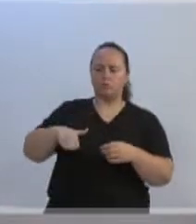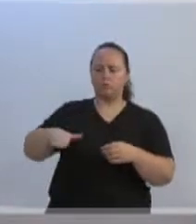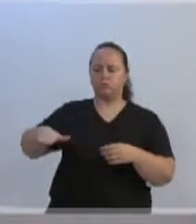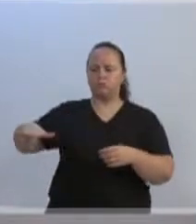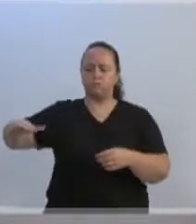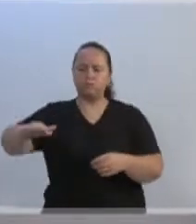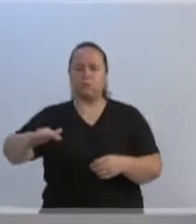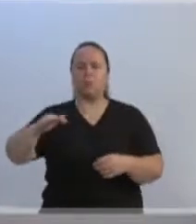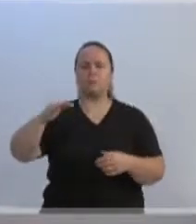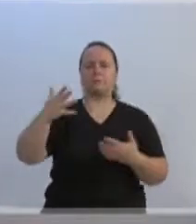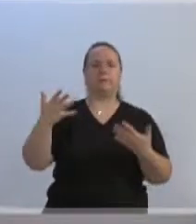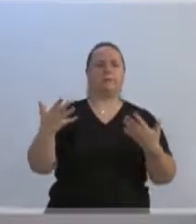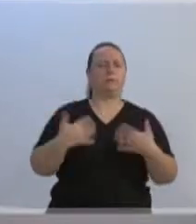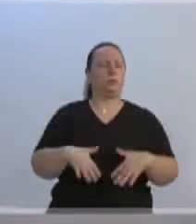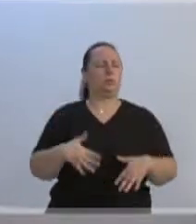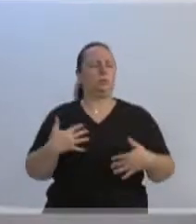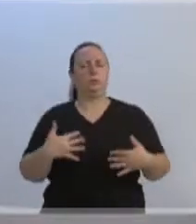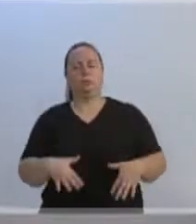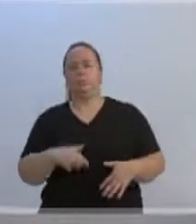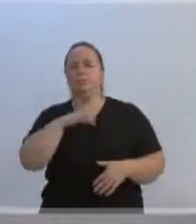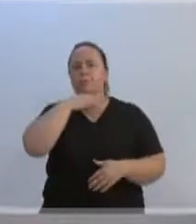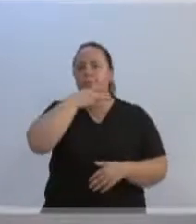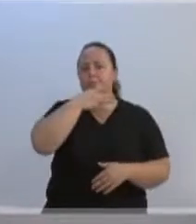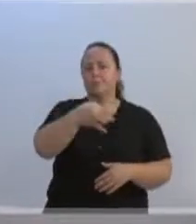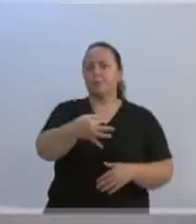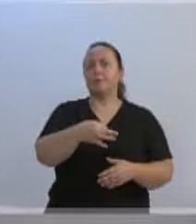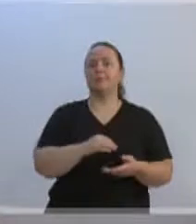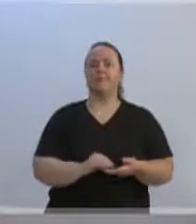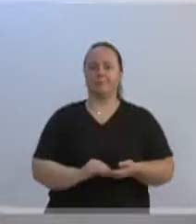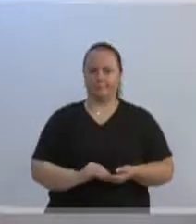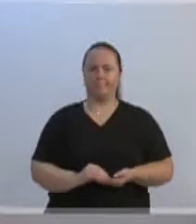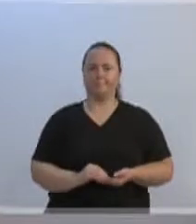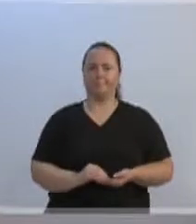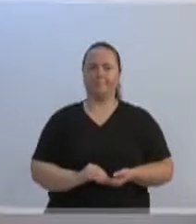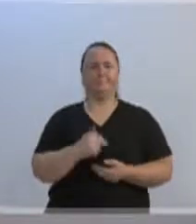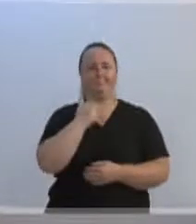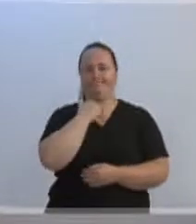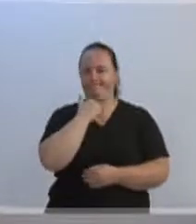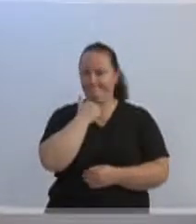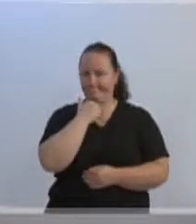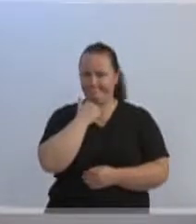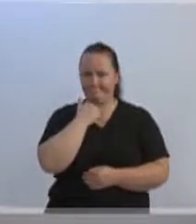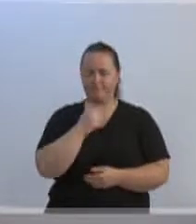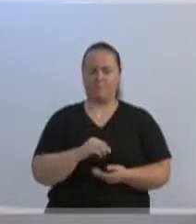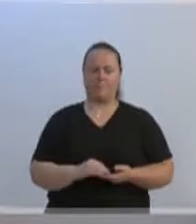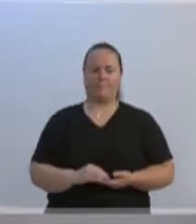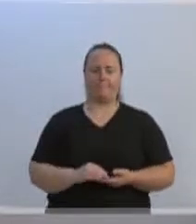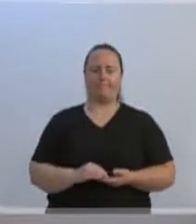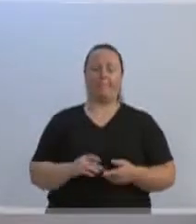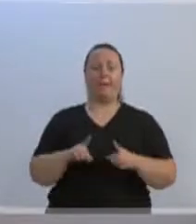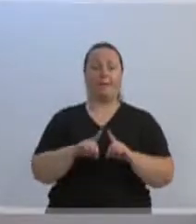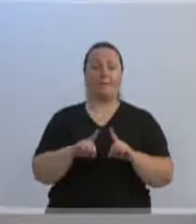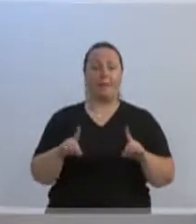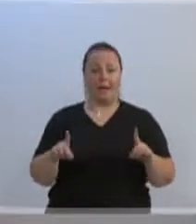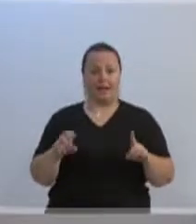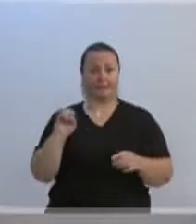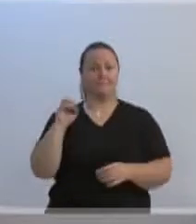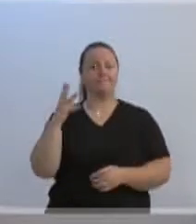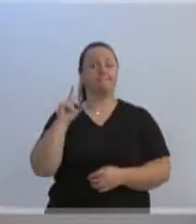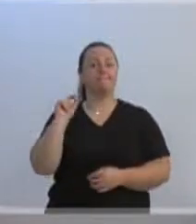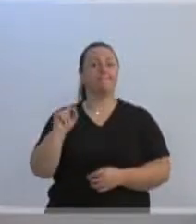então essa conversão à esquerda de quem sai da 30 de agosto ocorre vereador marcelo lanzarin